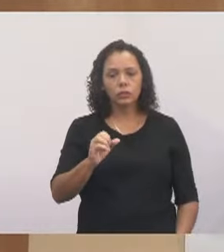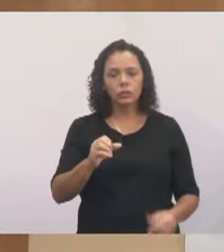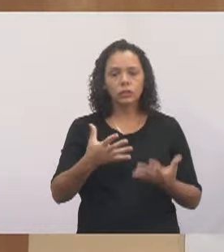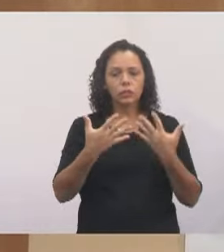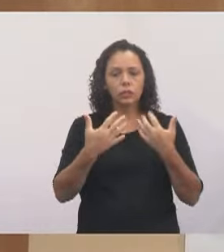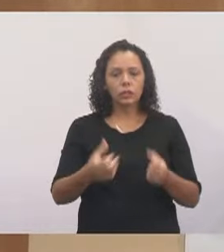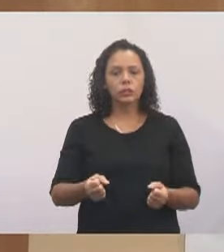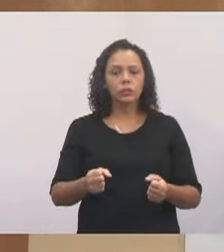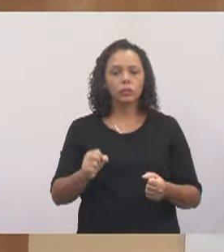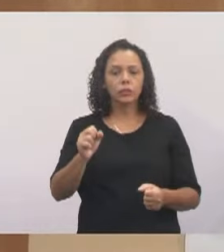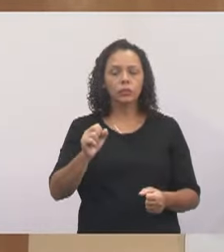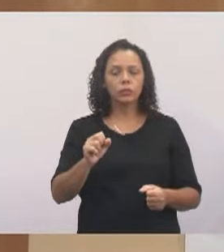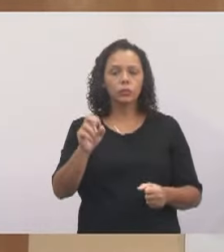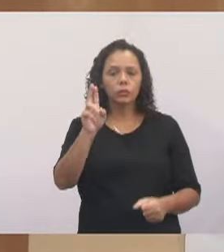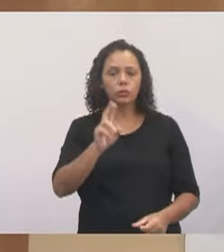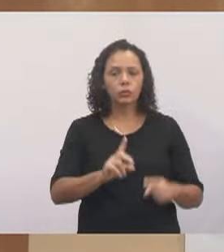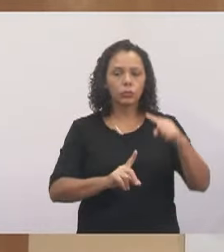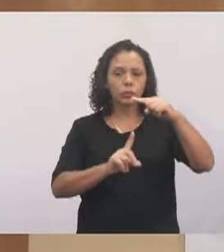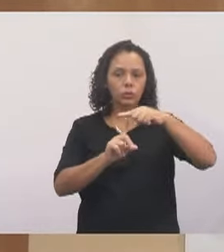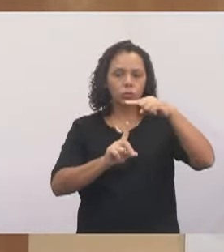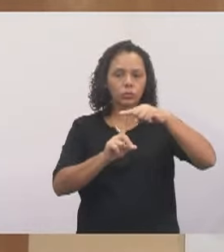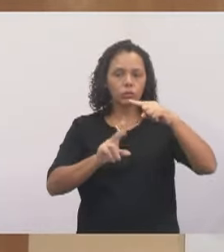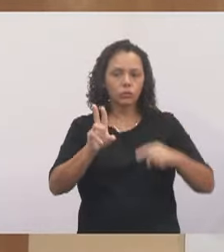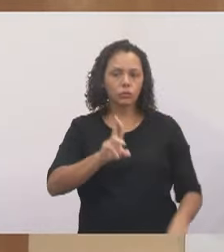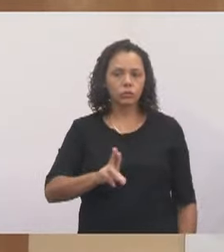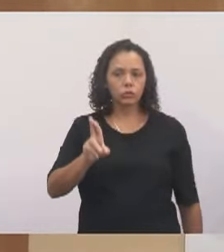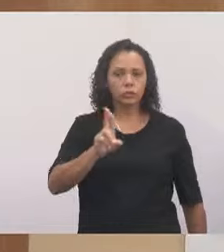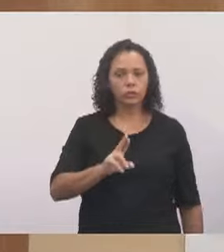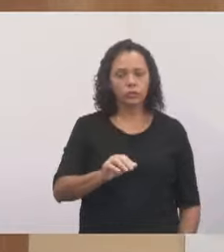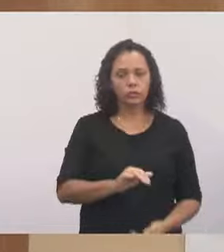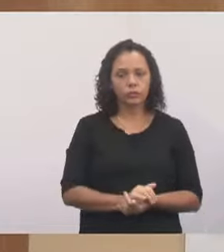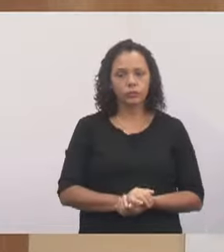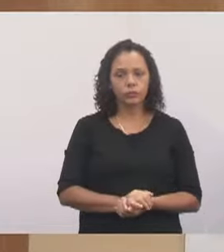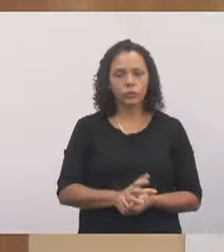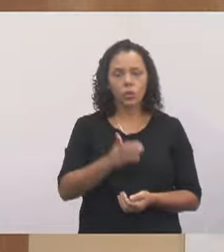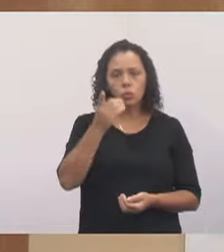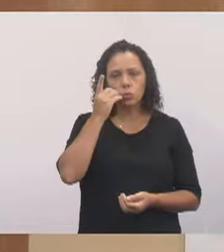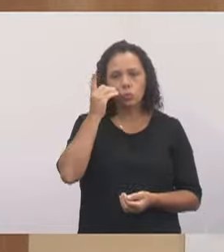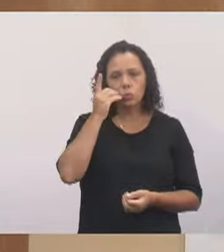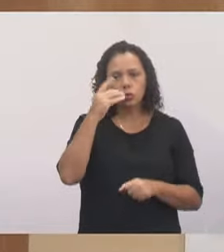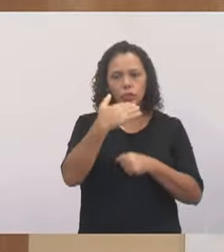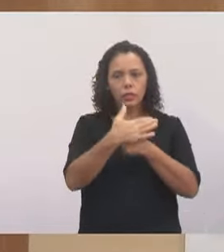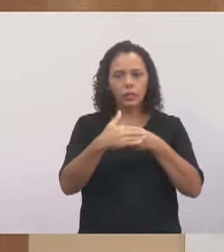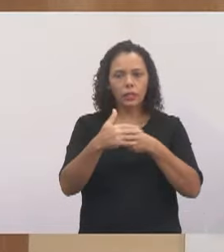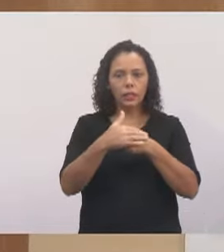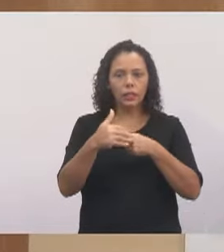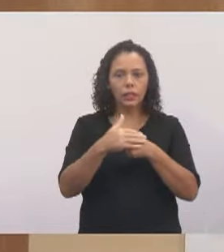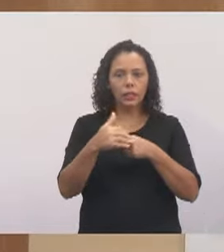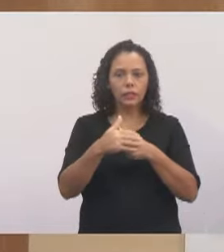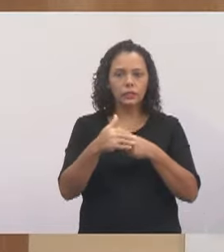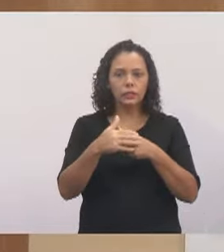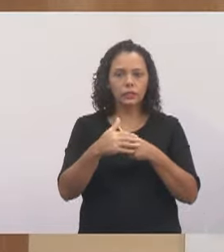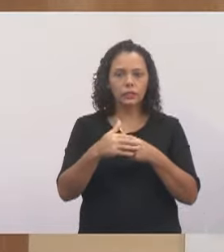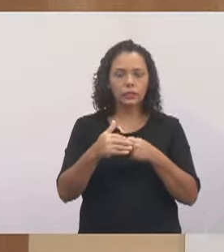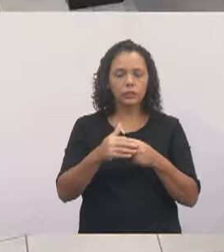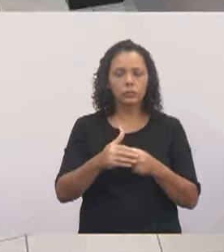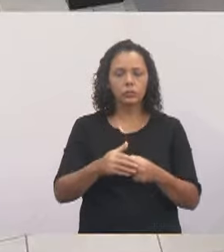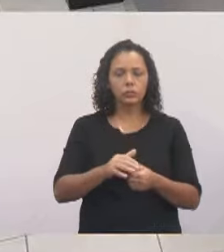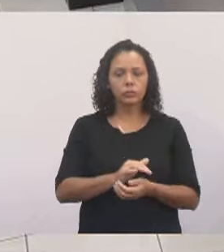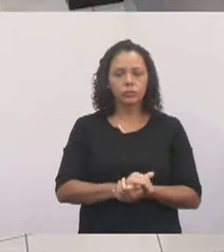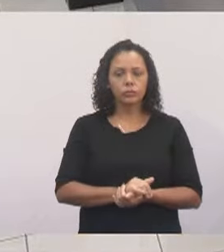aí de utilidade pública. Dude, mais uma vez, meu carinho, meu eterno. Está acabando o meu tempo, mas tudo bem. Eu acho que vai apitar. Maria Amélia,